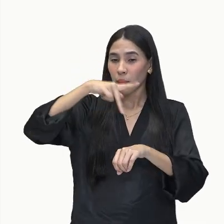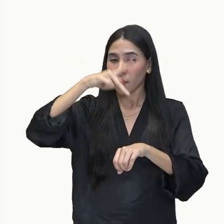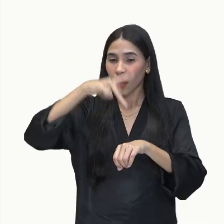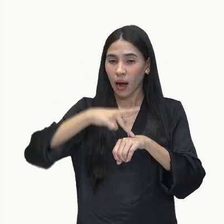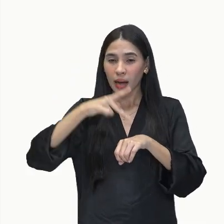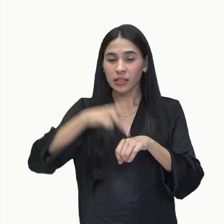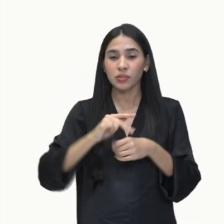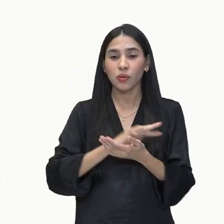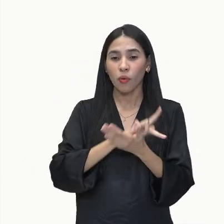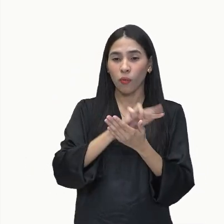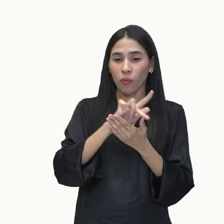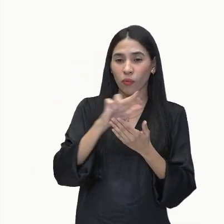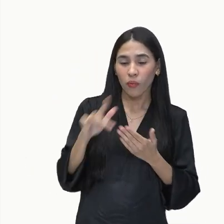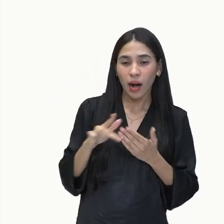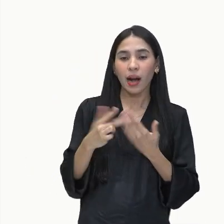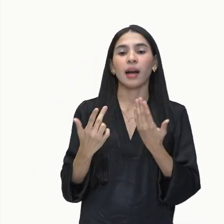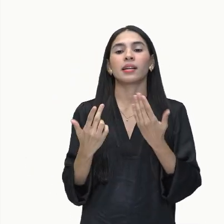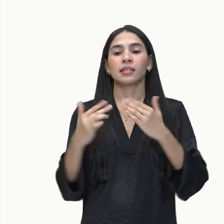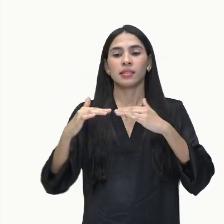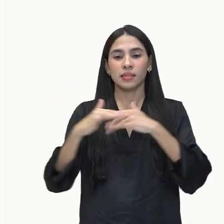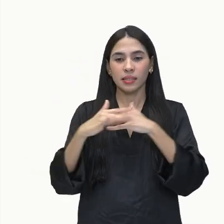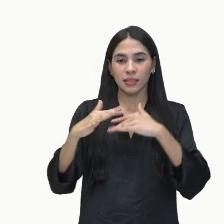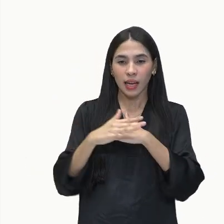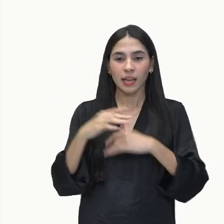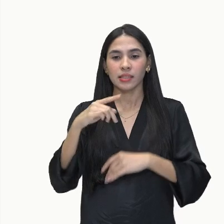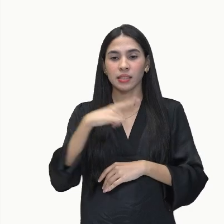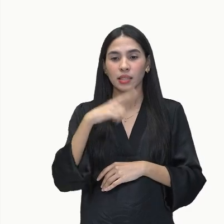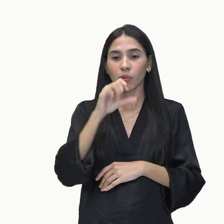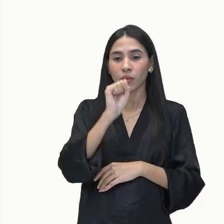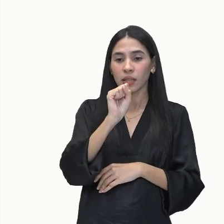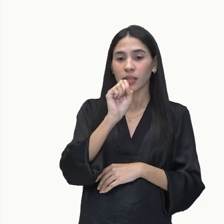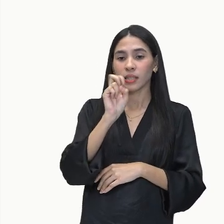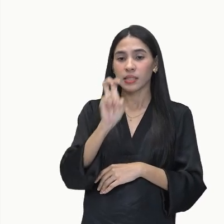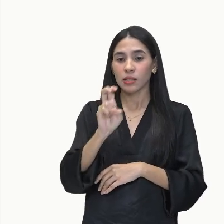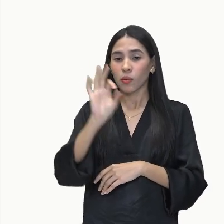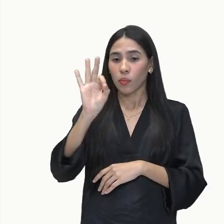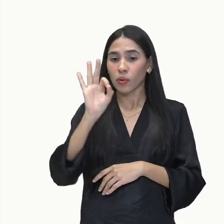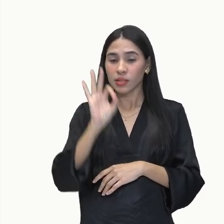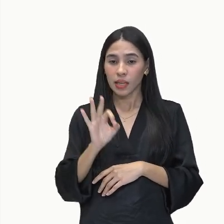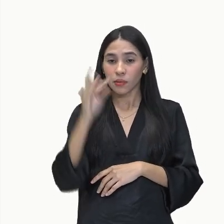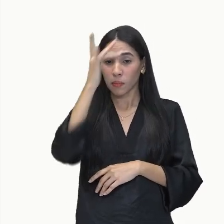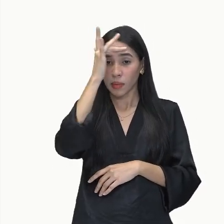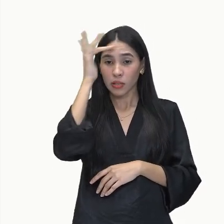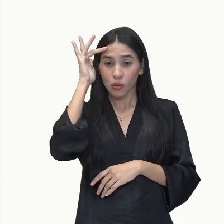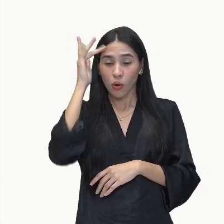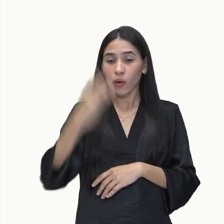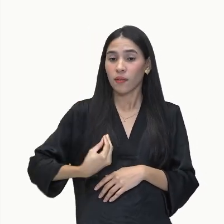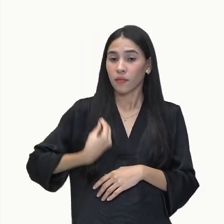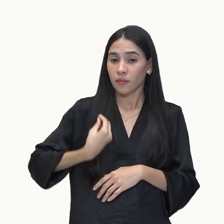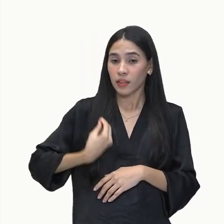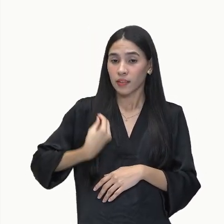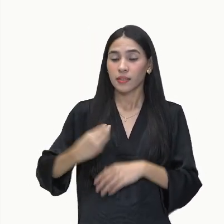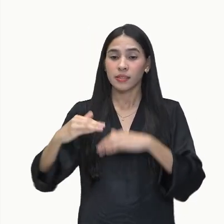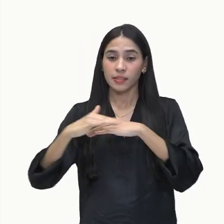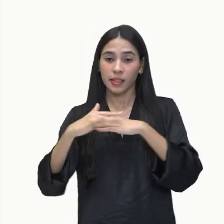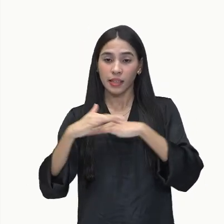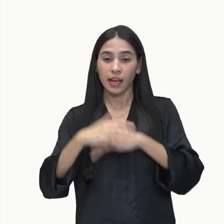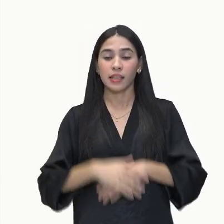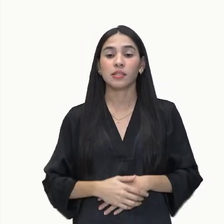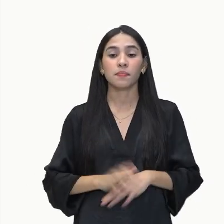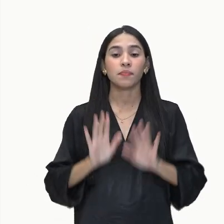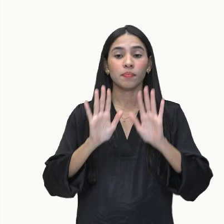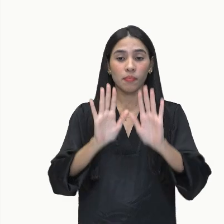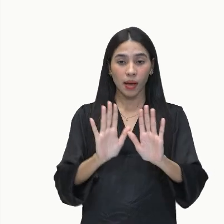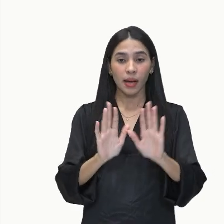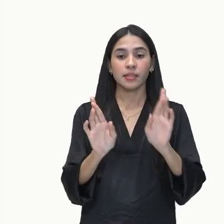urbanizado, né, onde nós temos 85% das pessoas vivendo nas cidades. Em relação às regiões, as